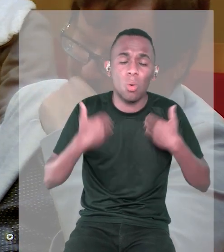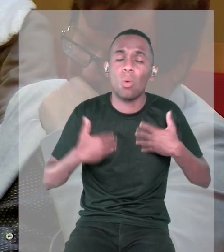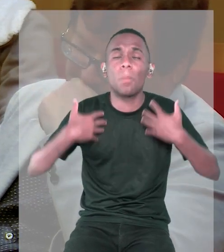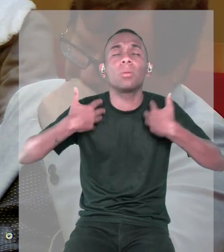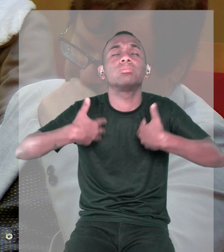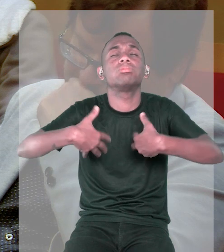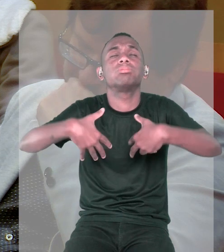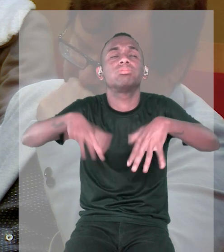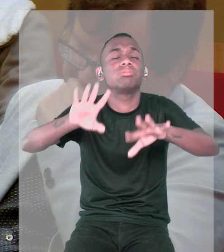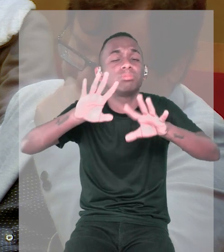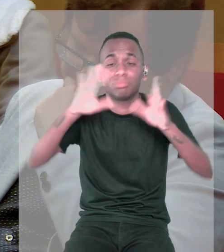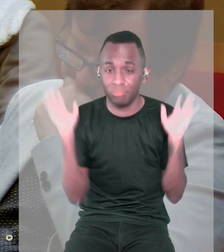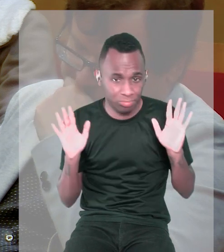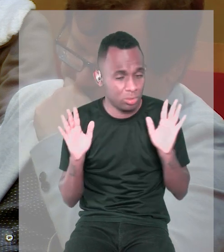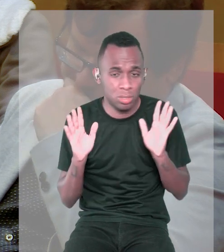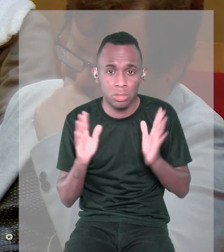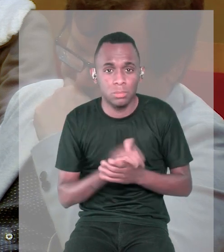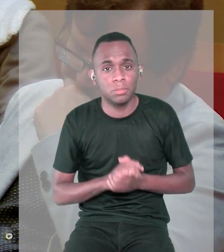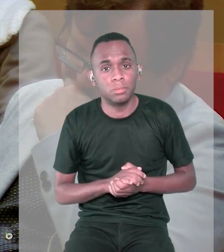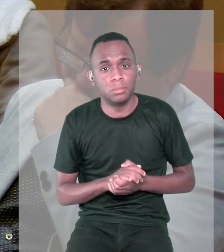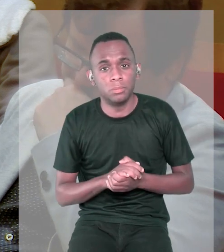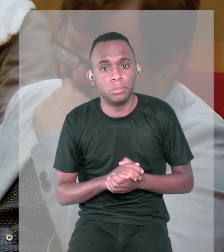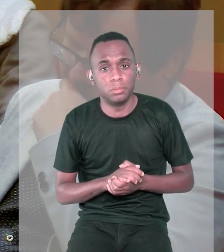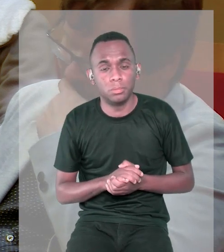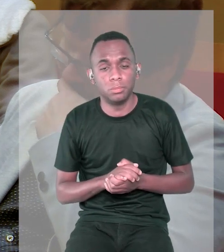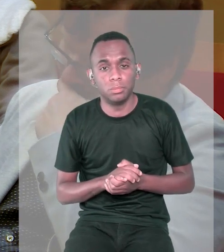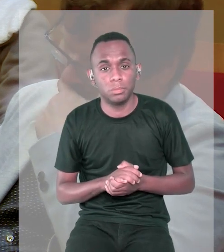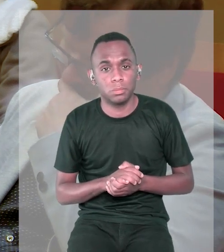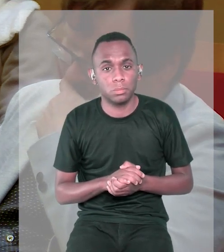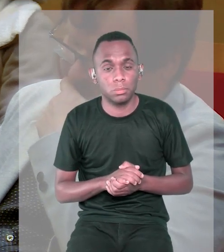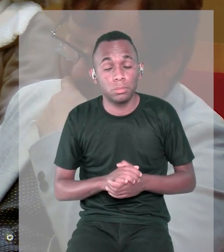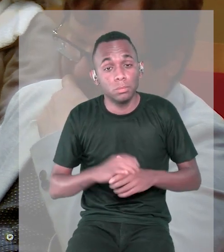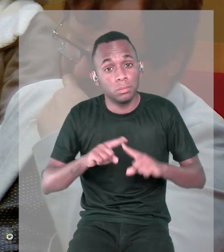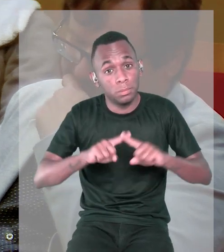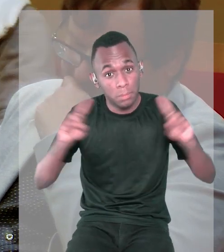completamente subjugado ao espírito sem espírito do mundo da técnica.